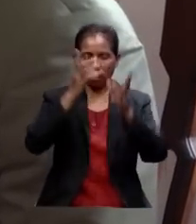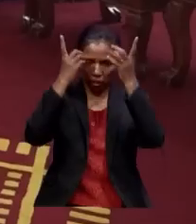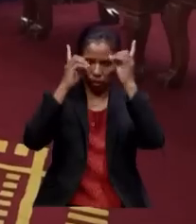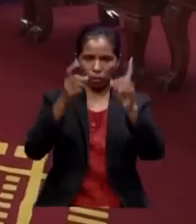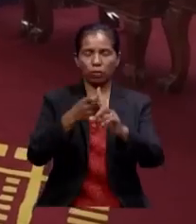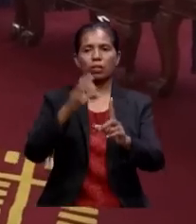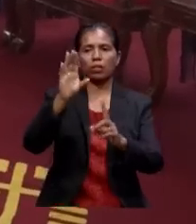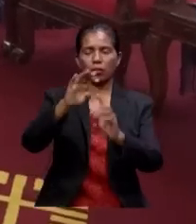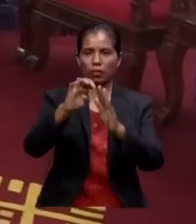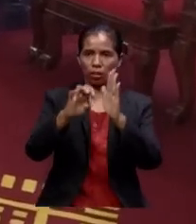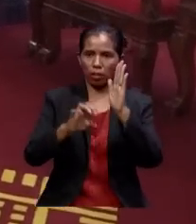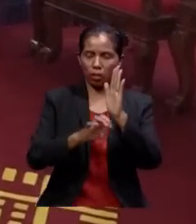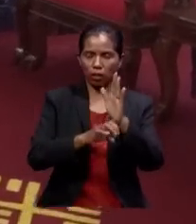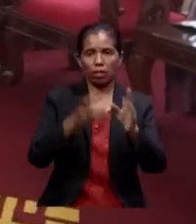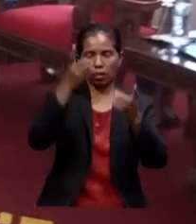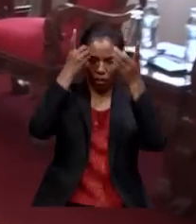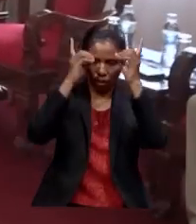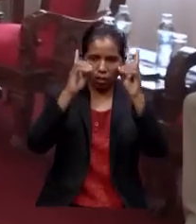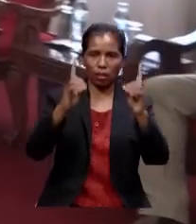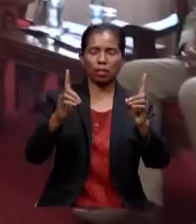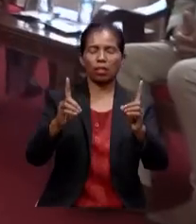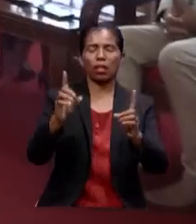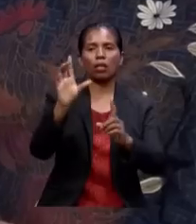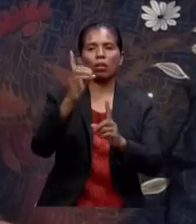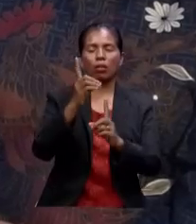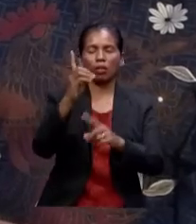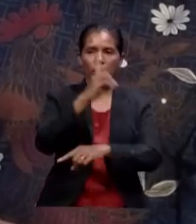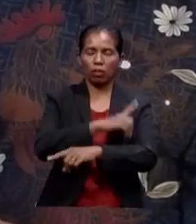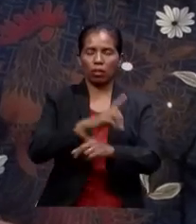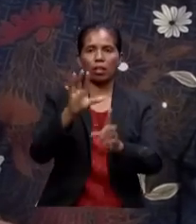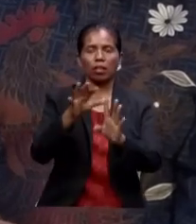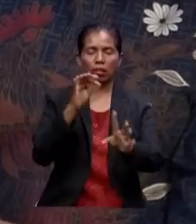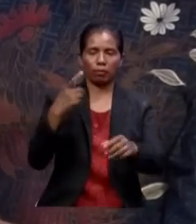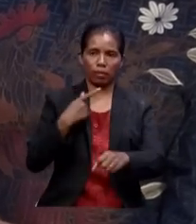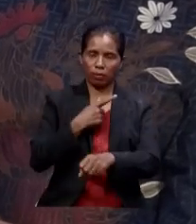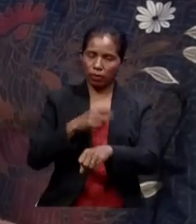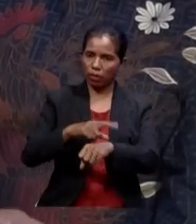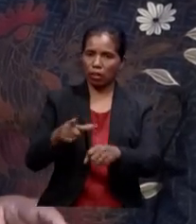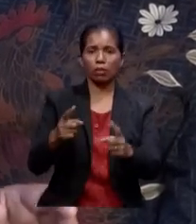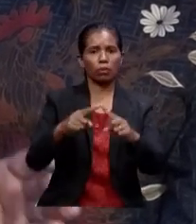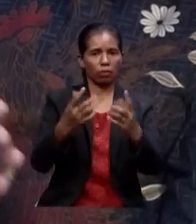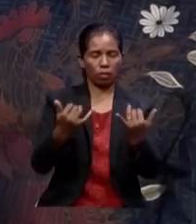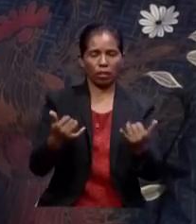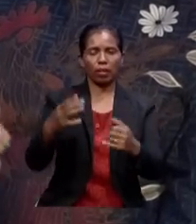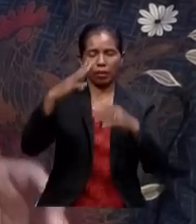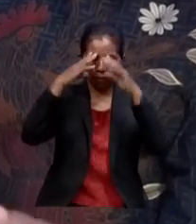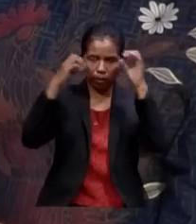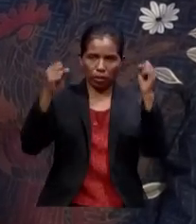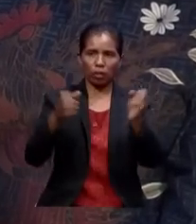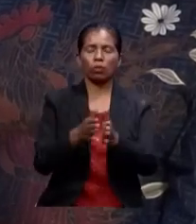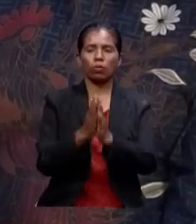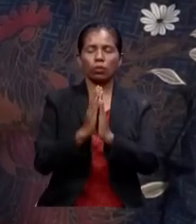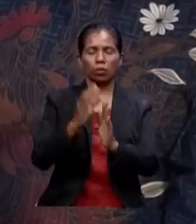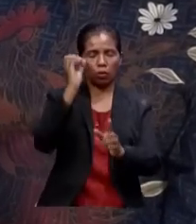de Estado, rodi decreta lorong eleição parlamentar. Oi, Presidente, ato. Husu